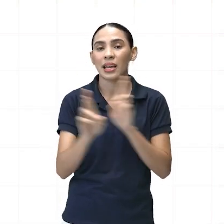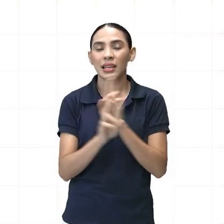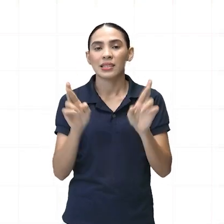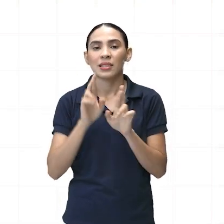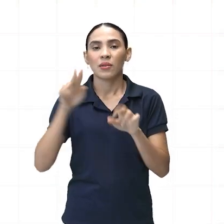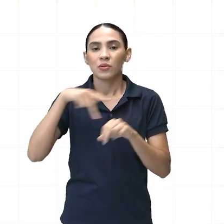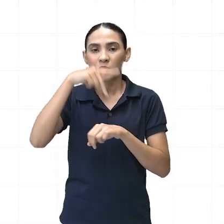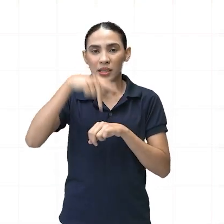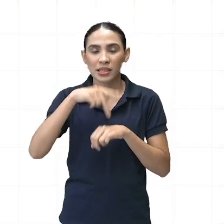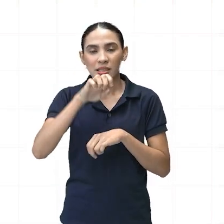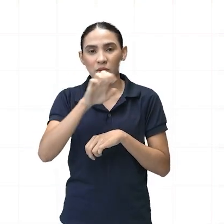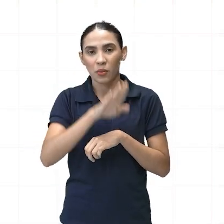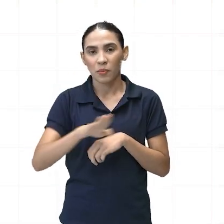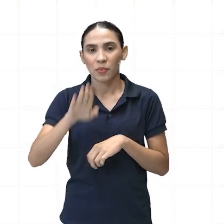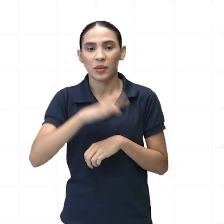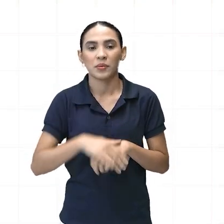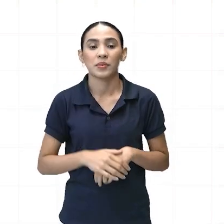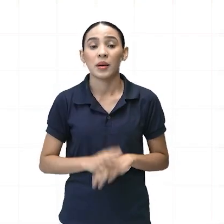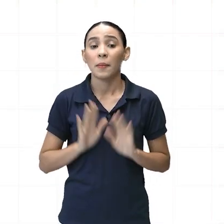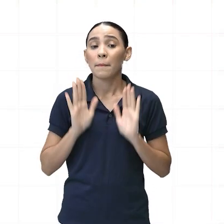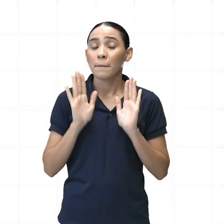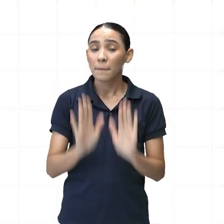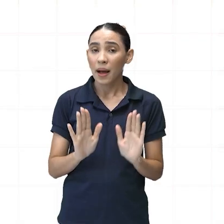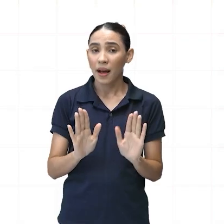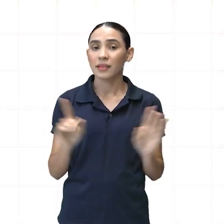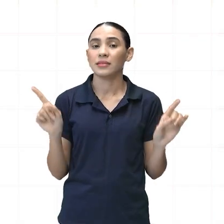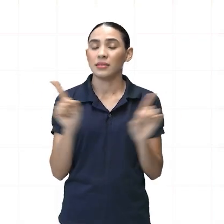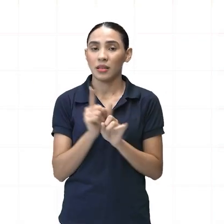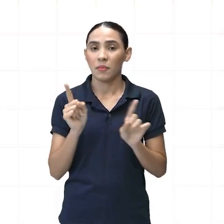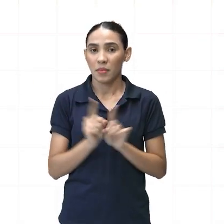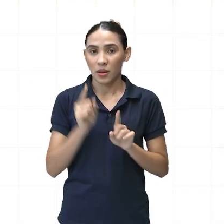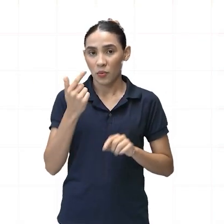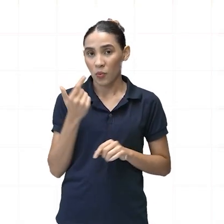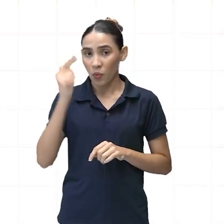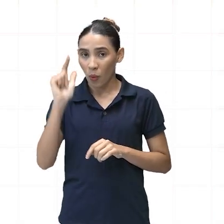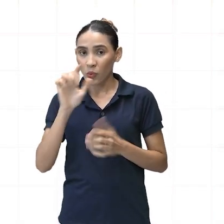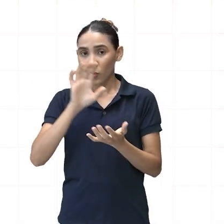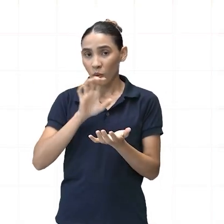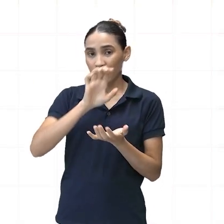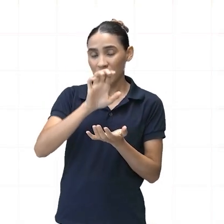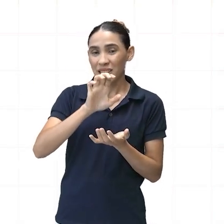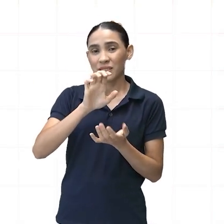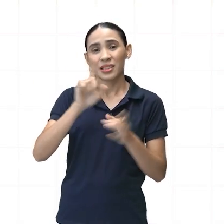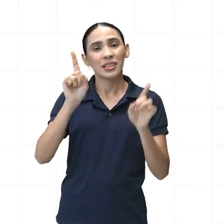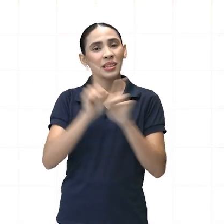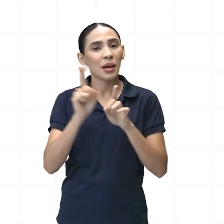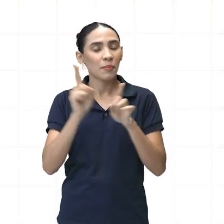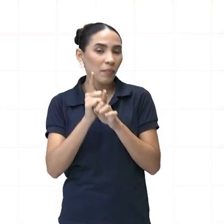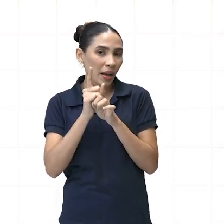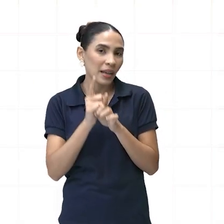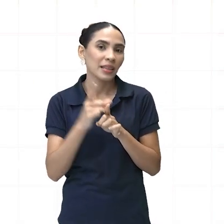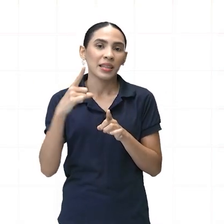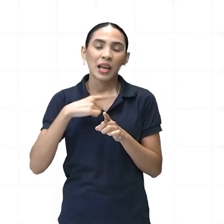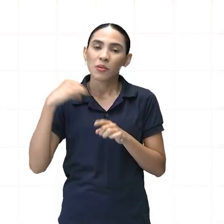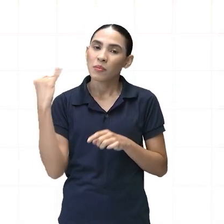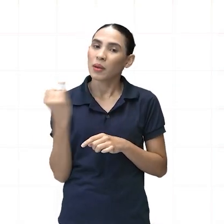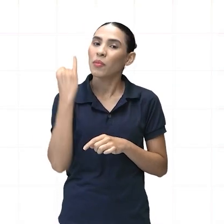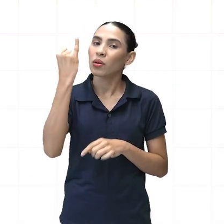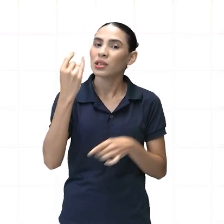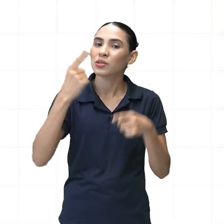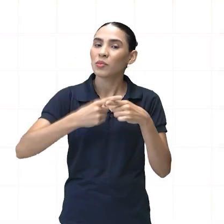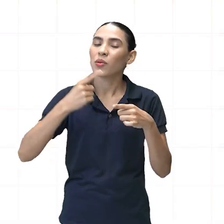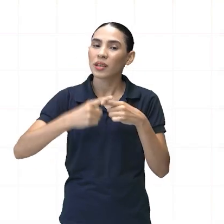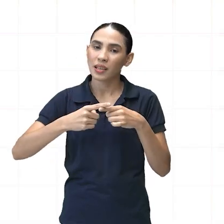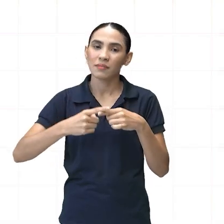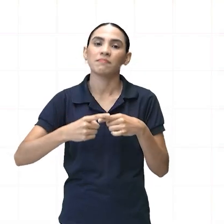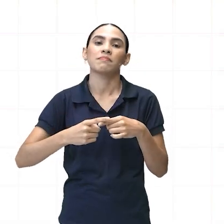aos países europeus, mas também um outro continente com grande destaque por conta